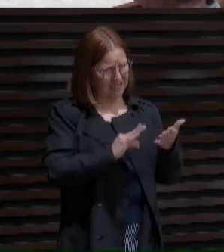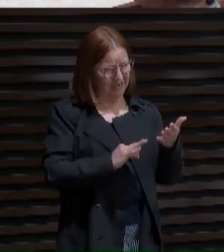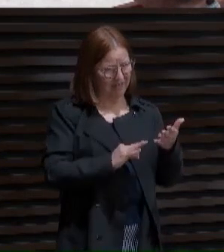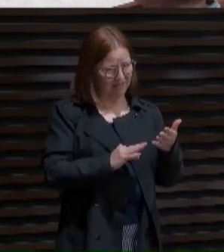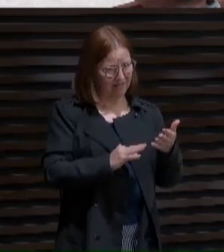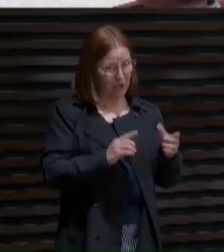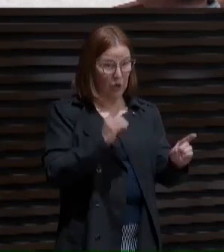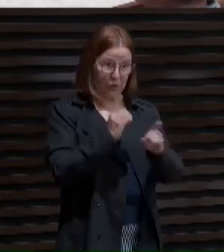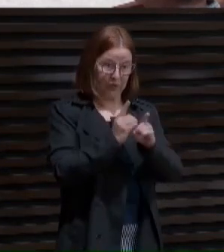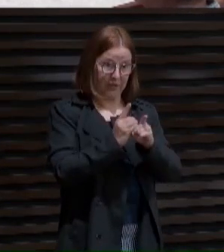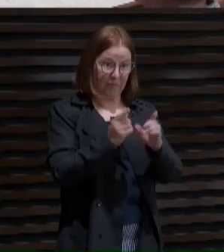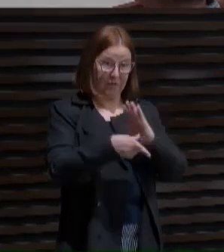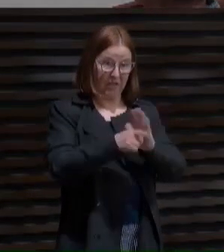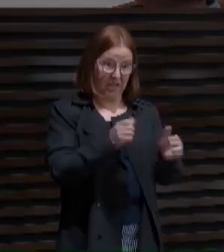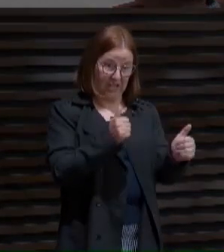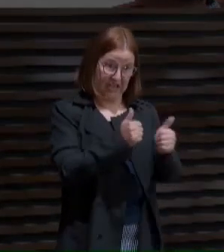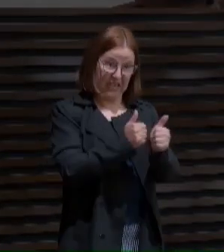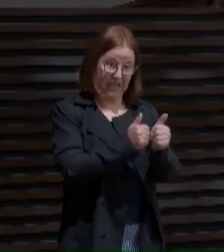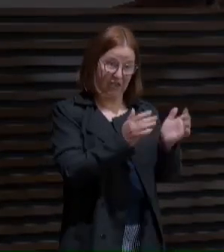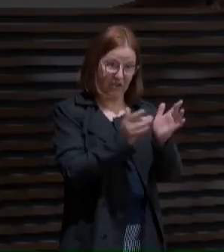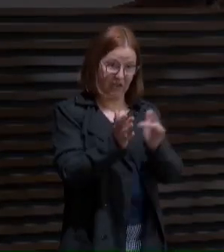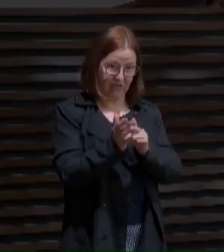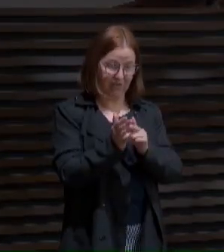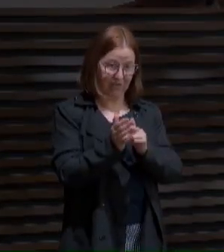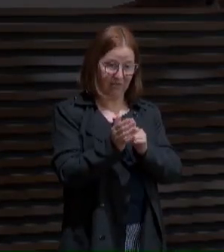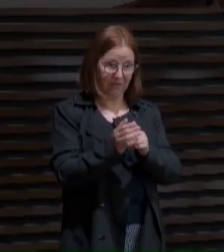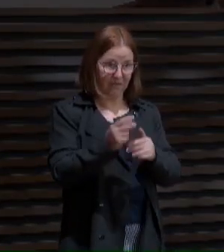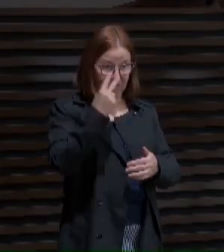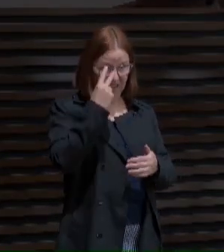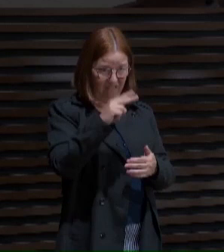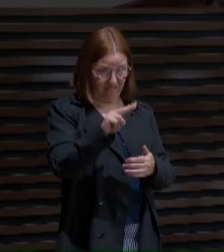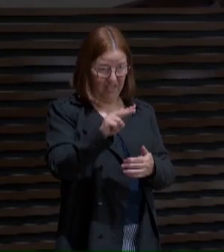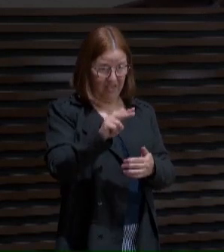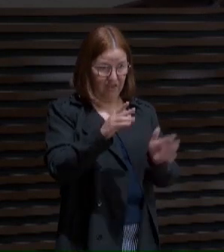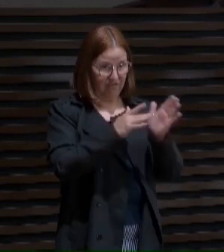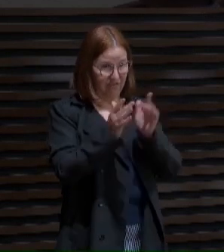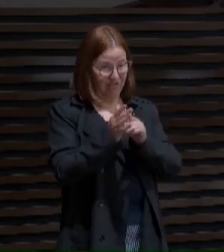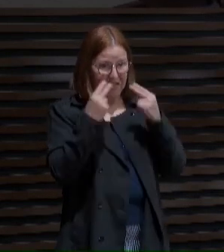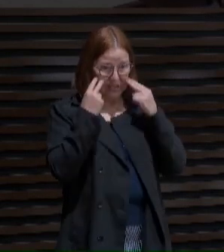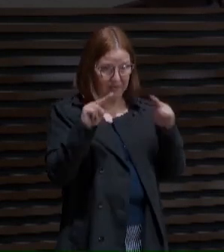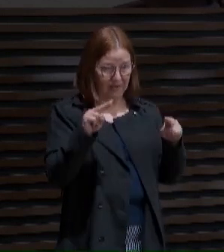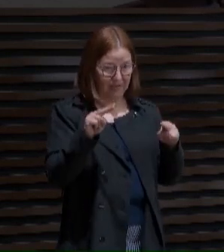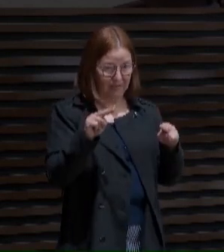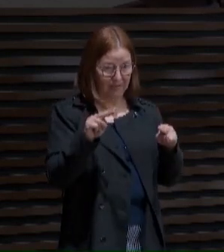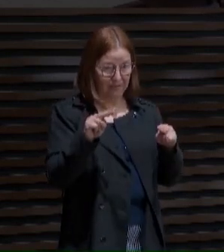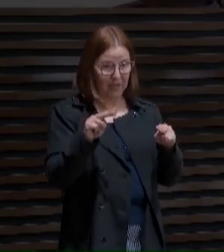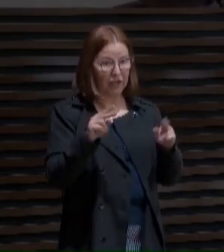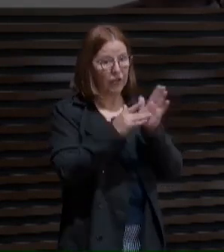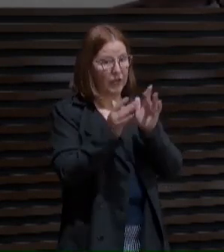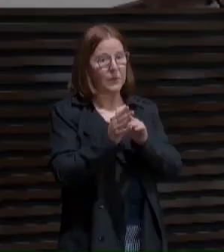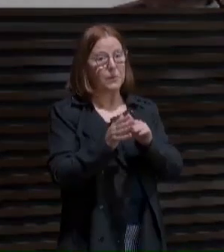que seguiam Jesus, viam ele, testemunhavam ele, praticando milagres,